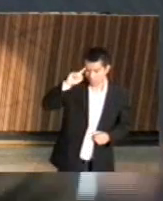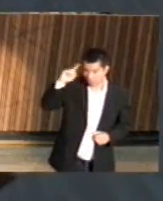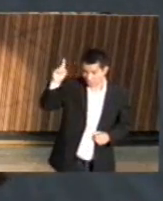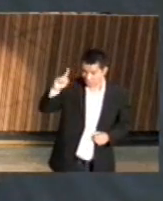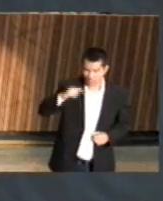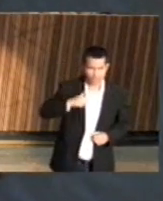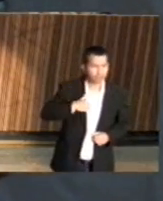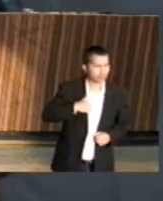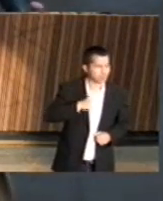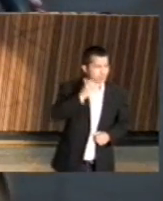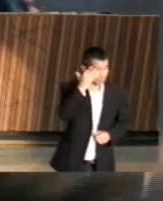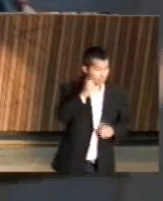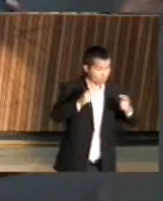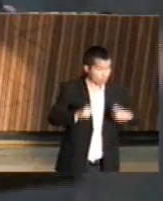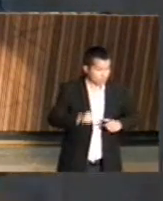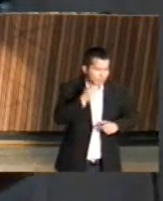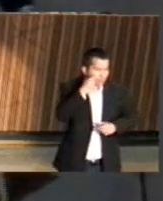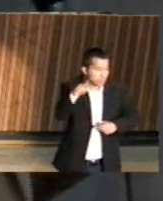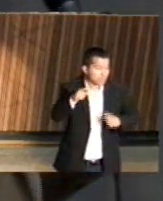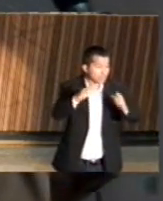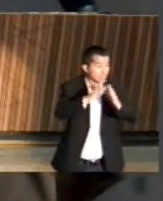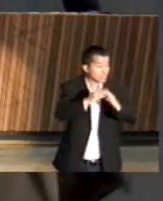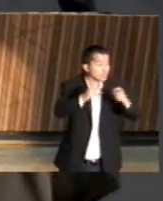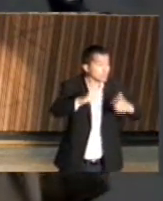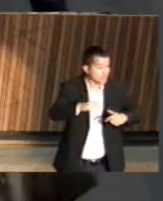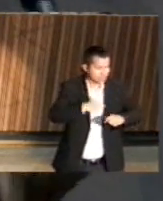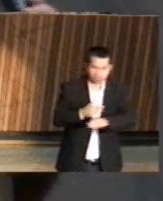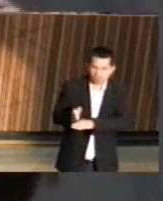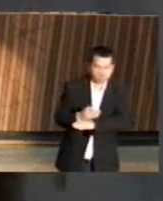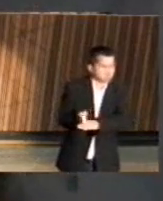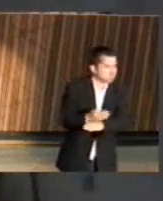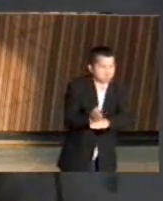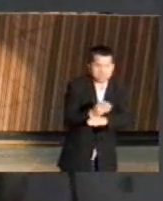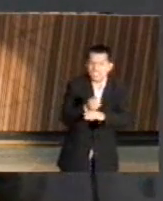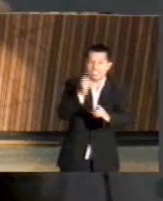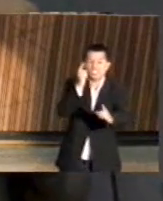Tem coisas que não estão bem, e você sabe que não está bem.